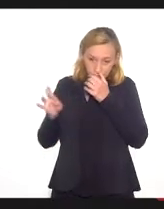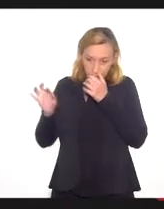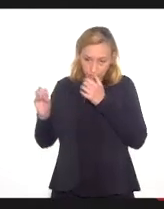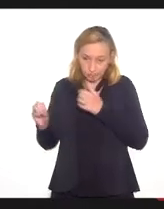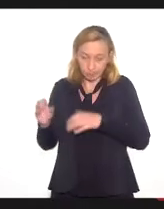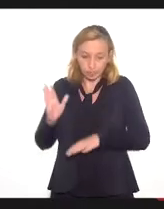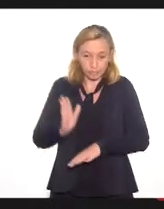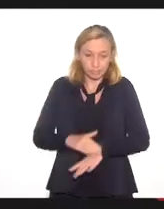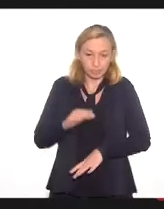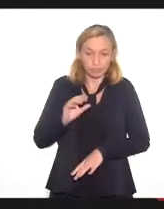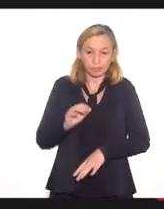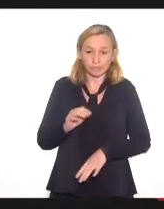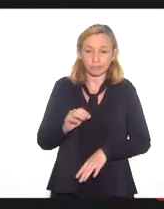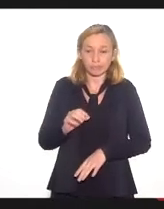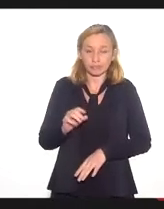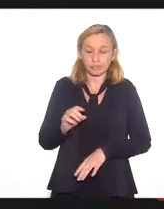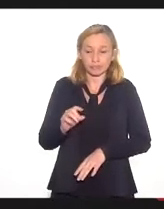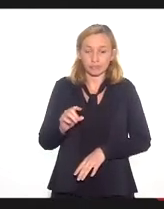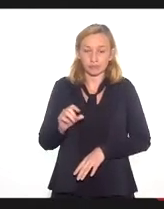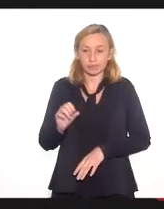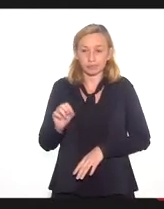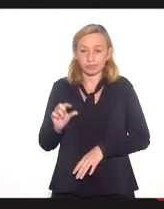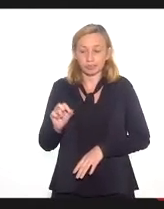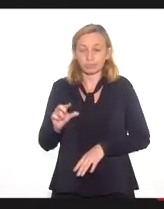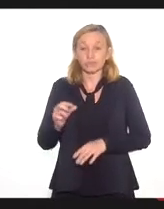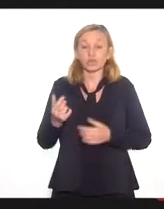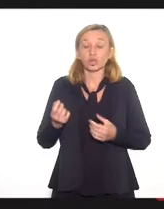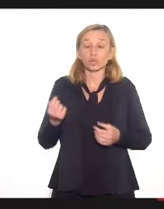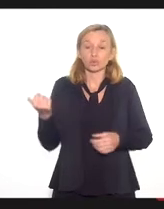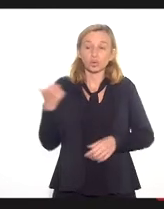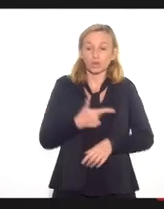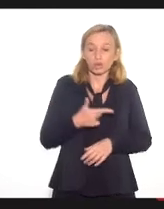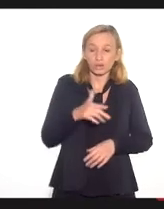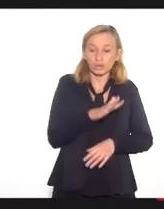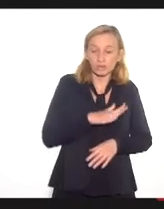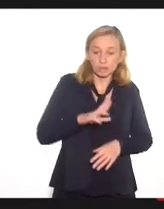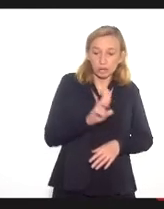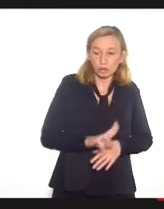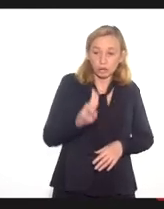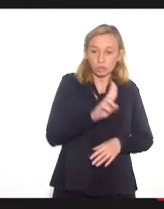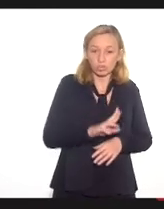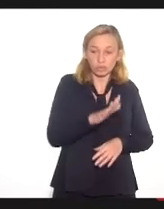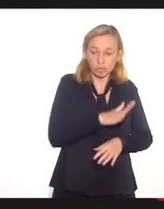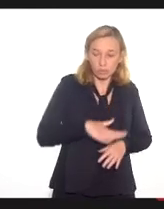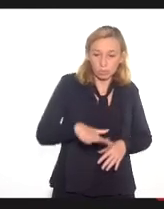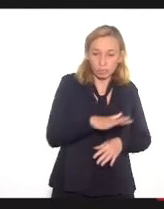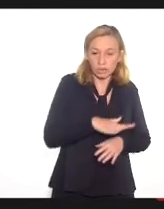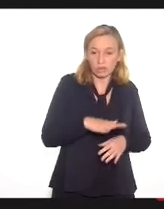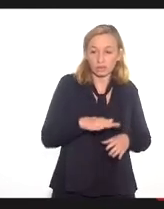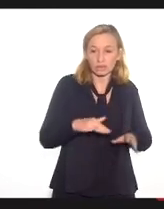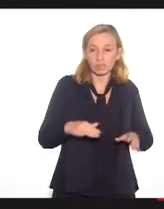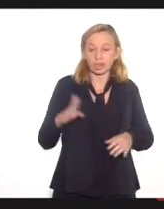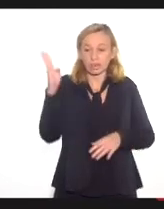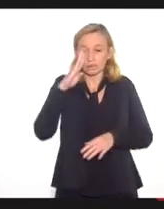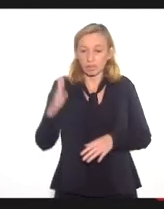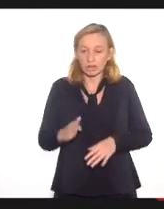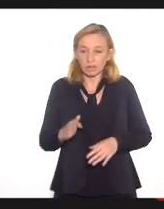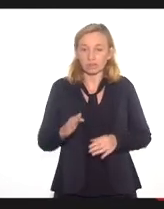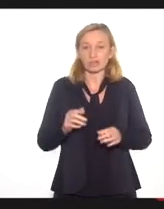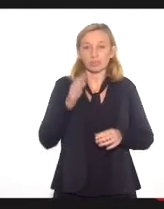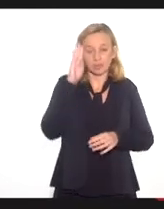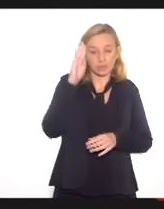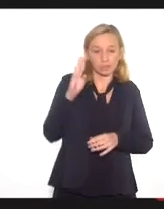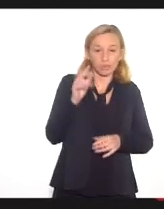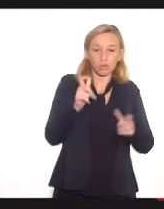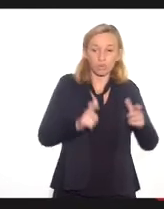até mais defensivo agrícola do que se usa na maior parte do território brasileiro sendo que é a principal região quer